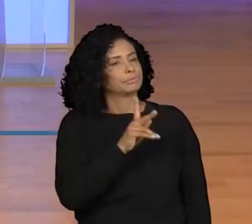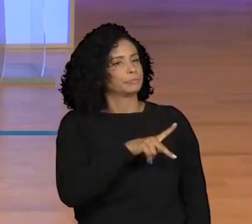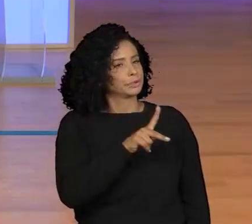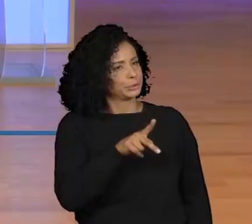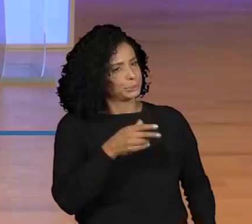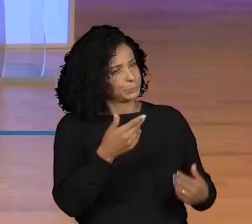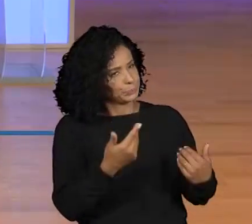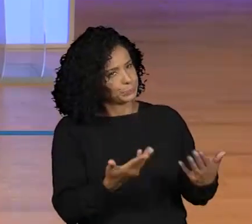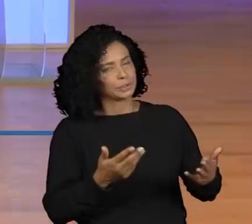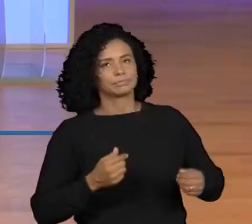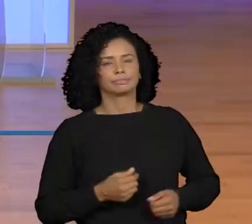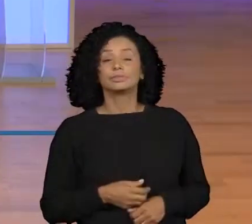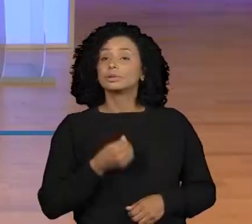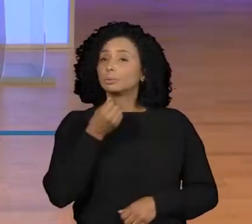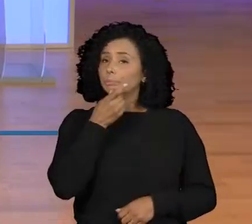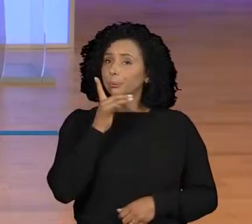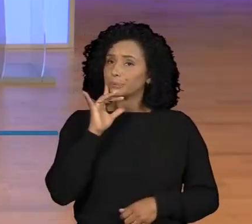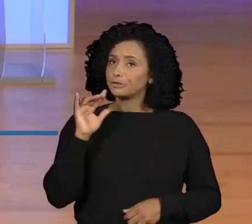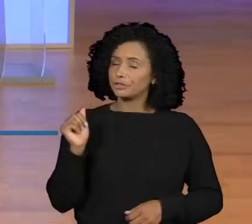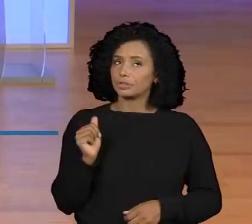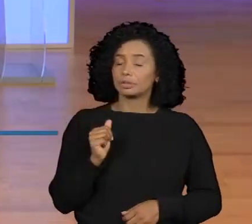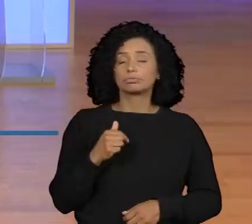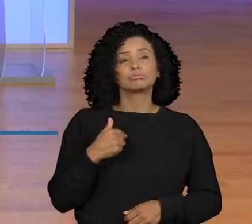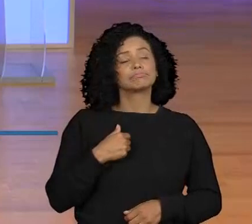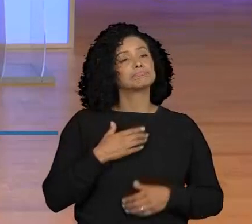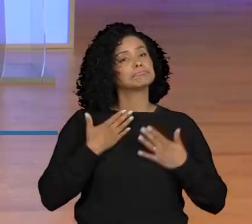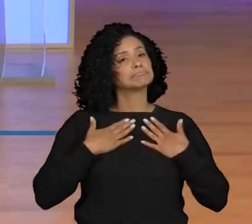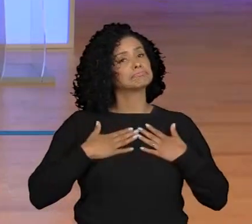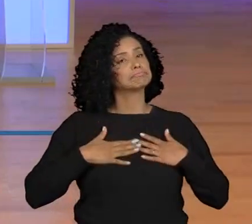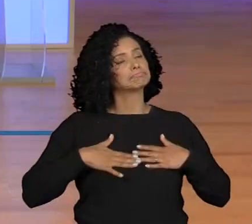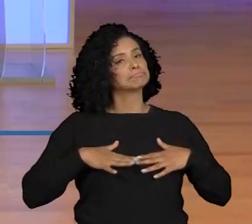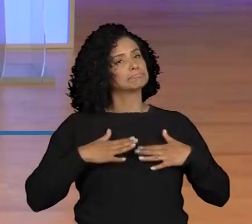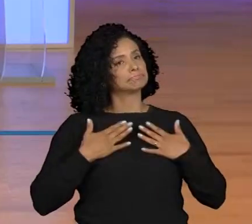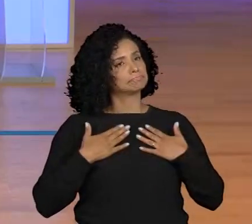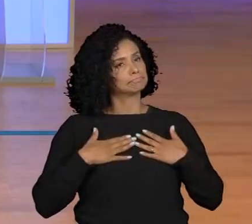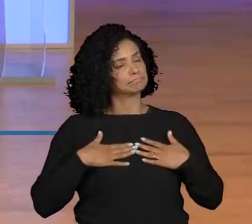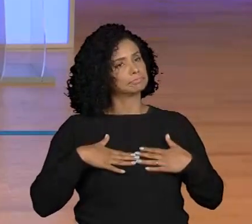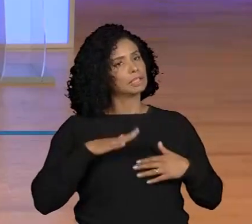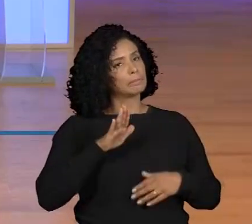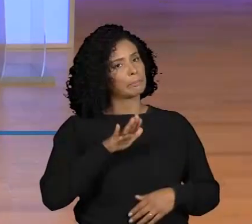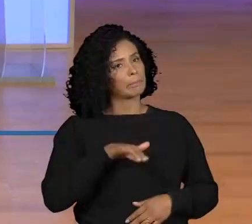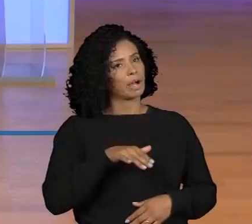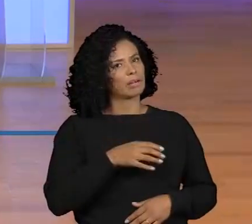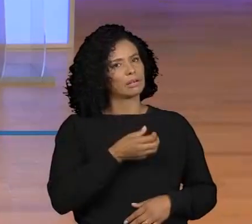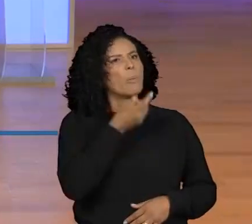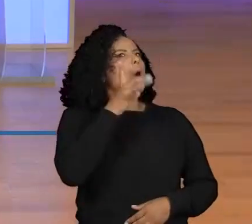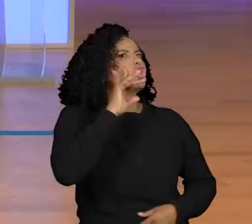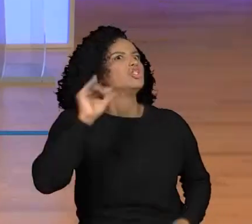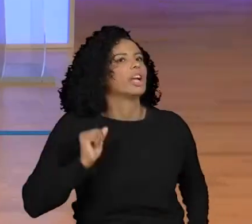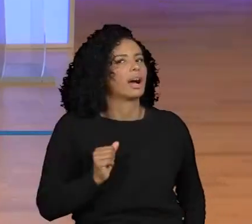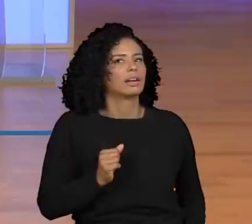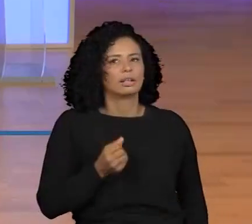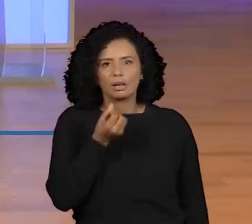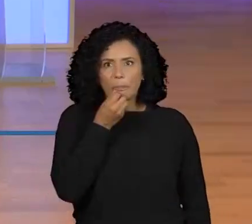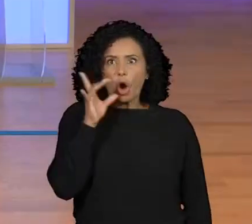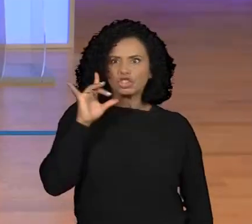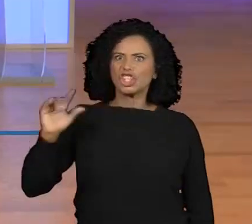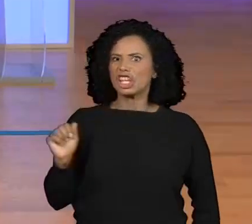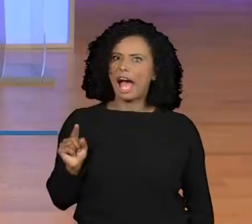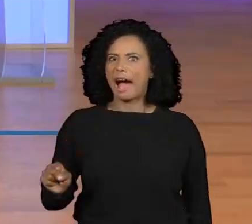professora Bom dia professor eu falei numa intensidade baixa Bom dia professora Bom dia